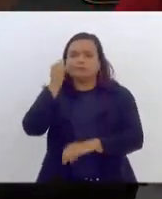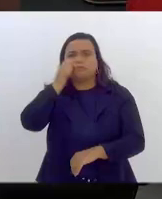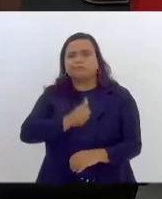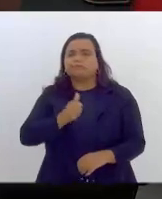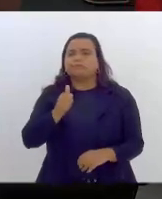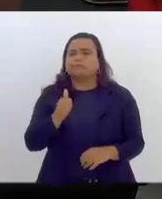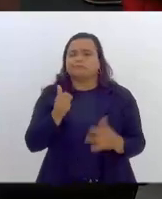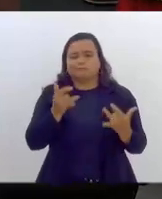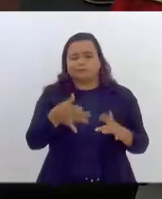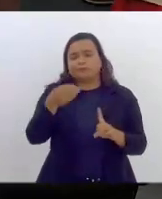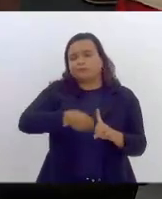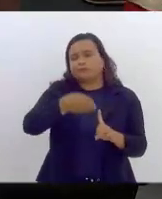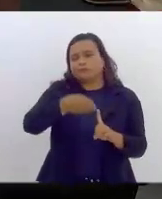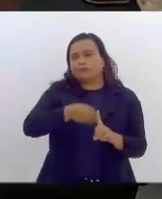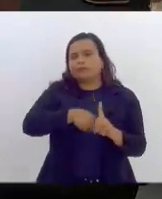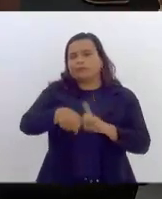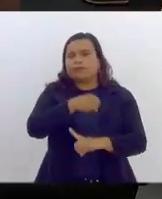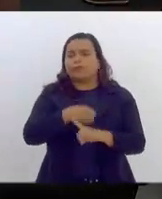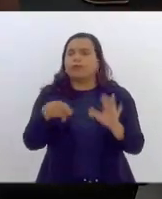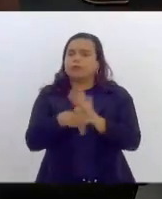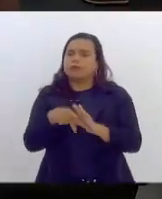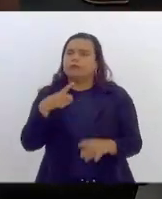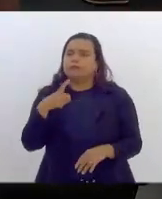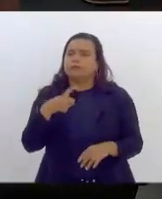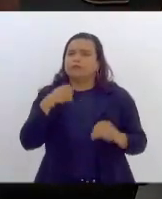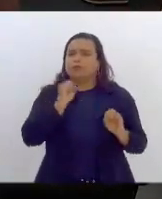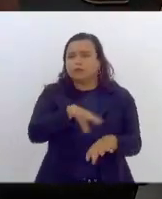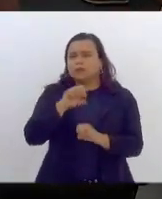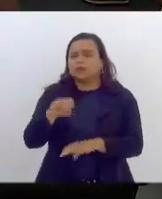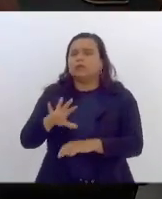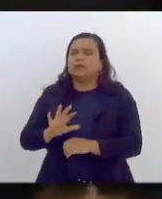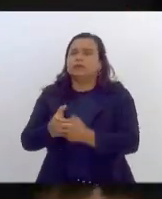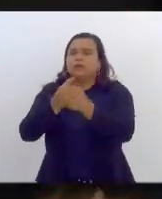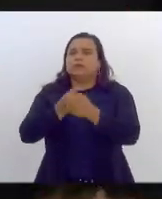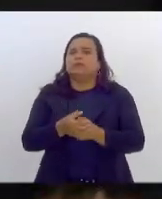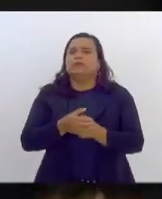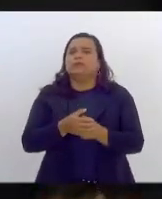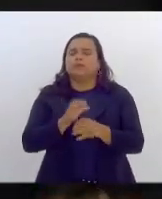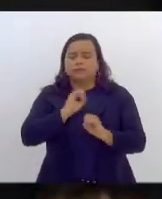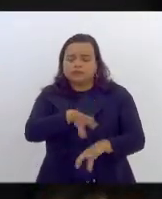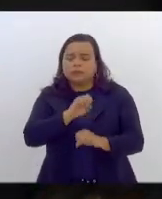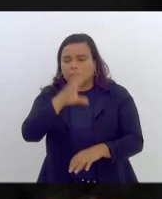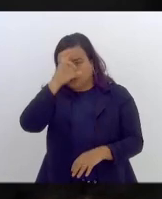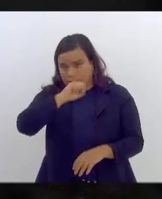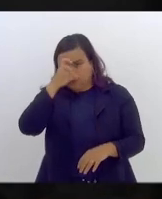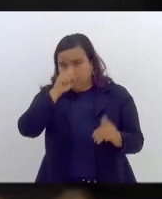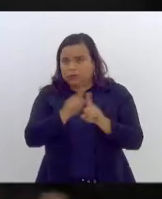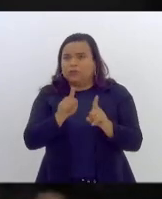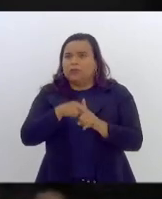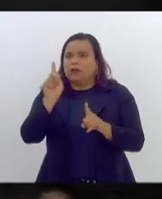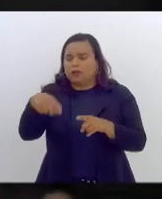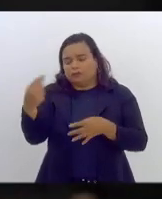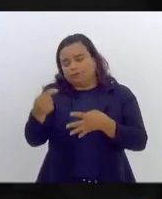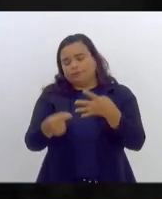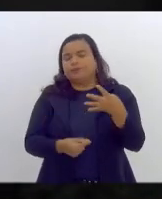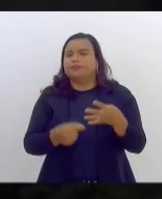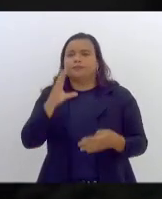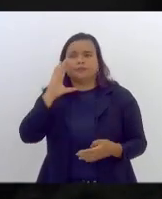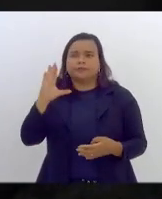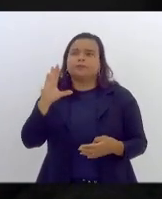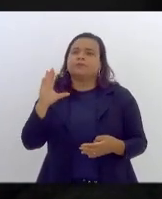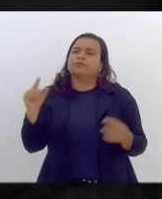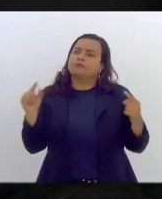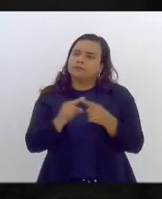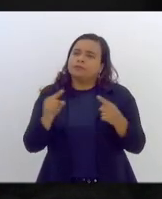em situação de vulnerabilidade social. Educar e acolher, ensinar e aprender são os princípios aplicados